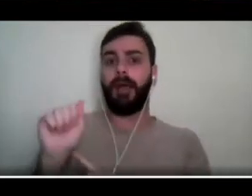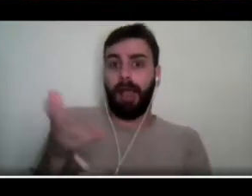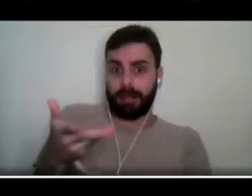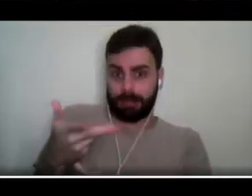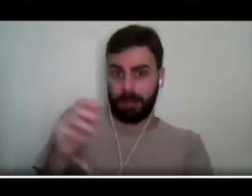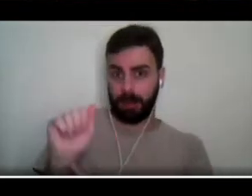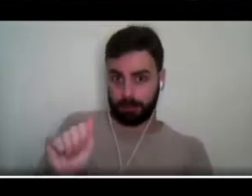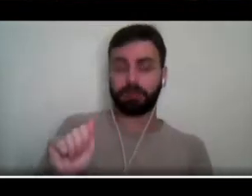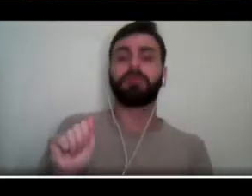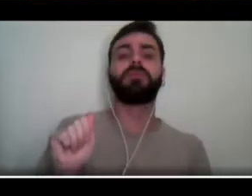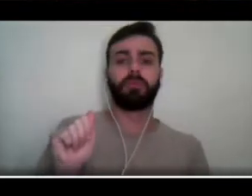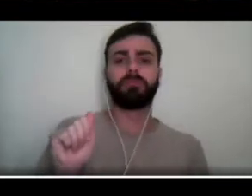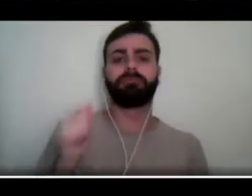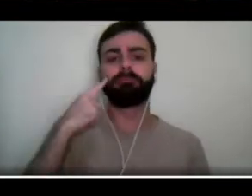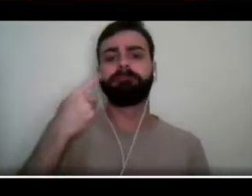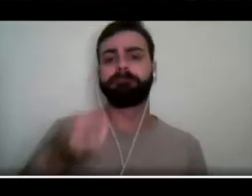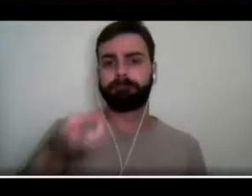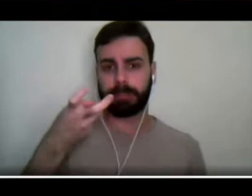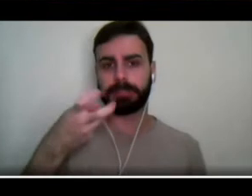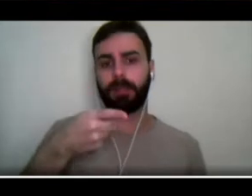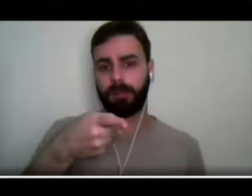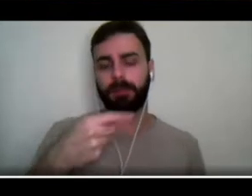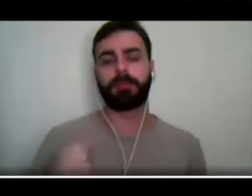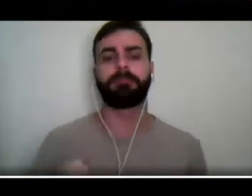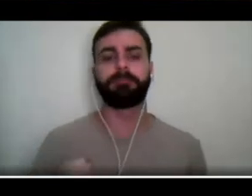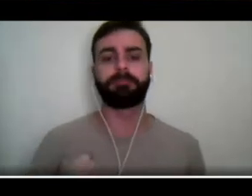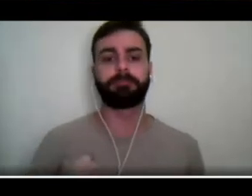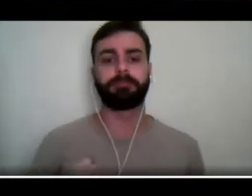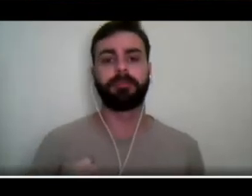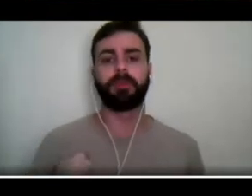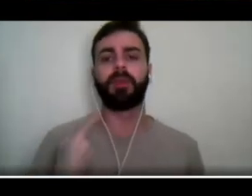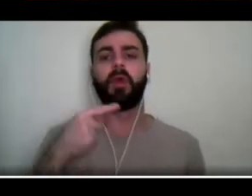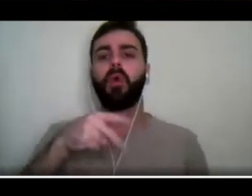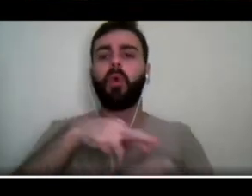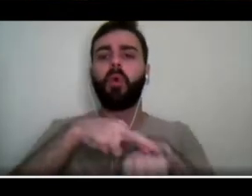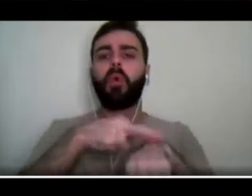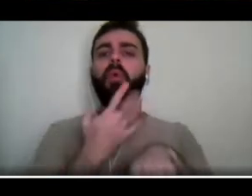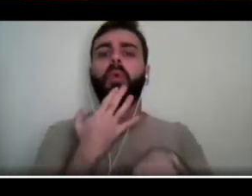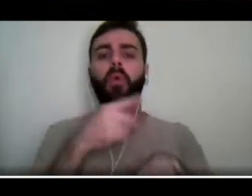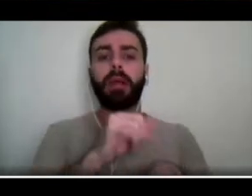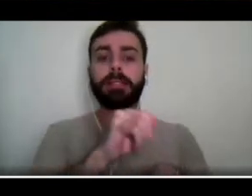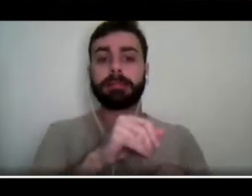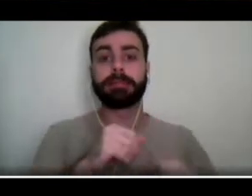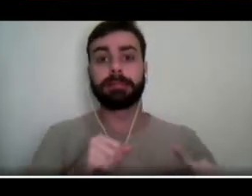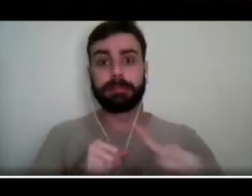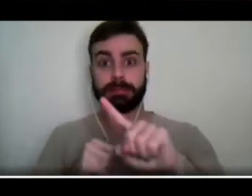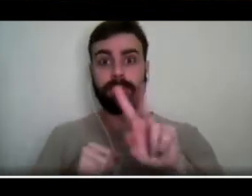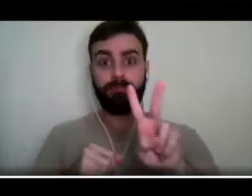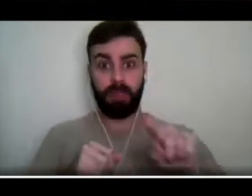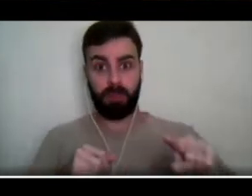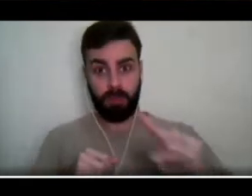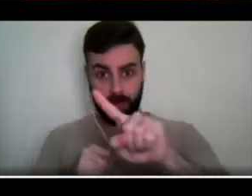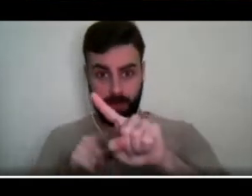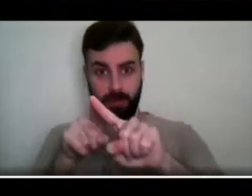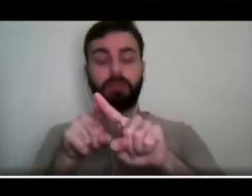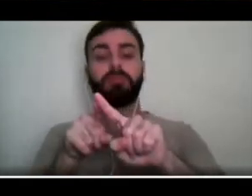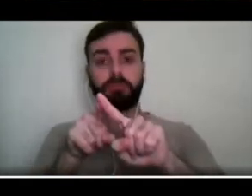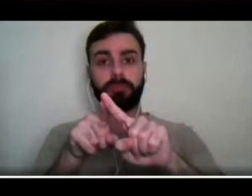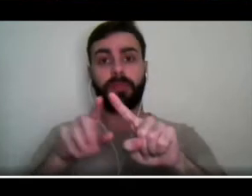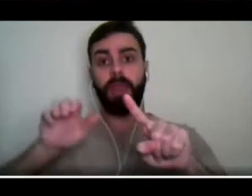observe o seguinte, né? Se a velocidade está nessa direção e sentido, né? E